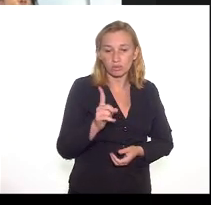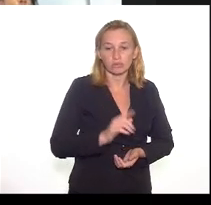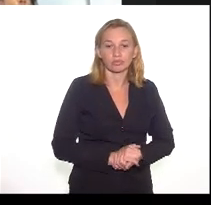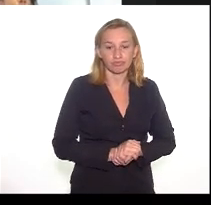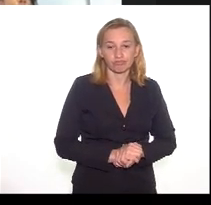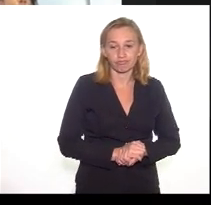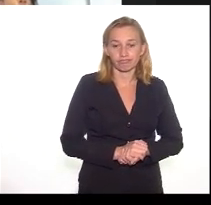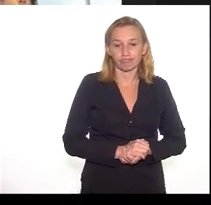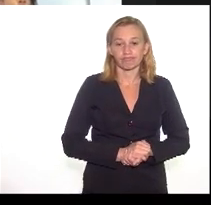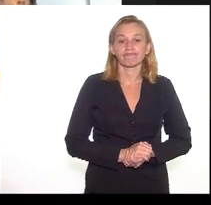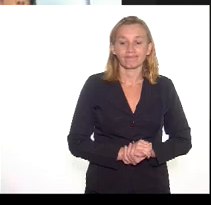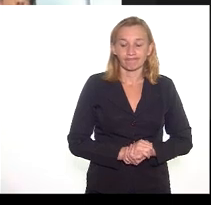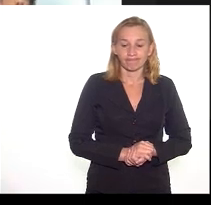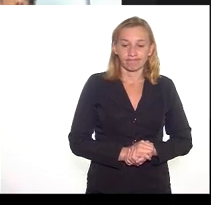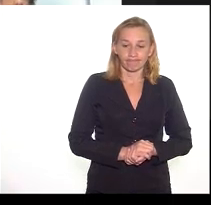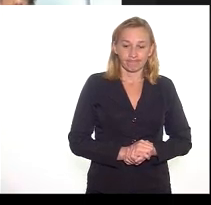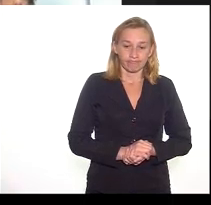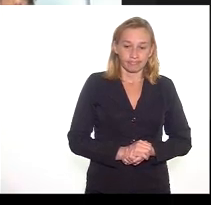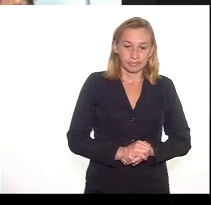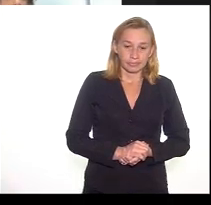Essa aqui é a minha dúvida, presidente.